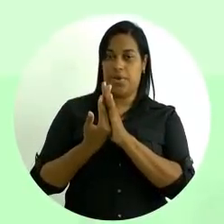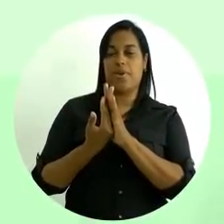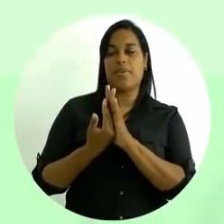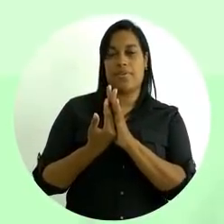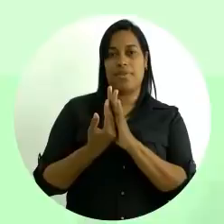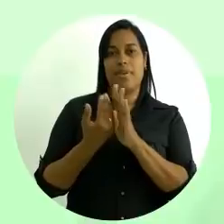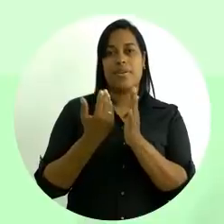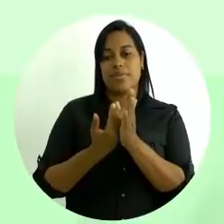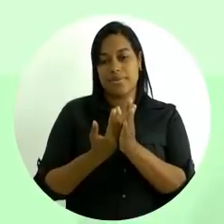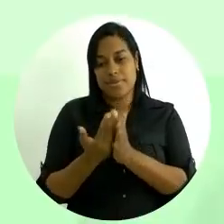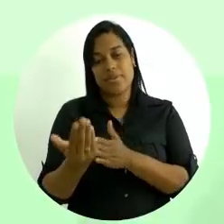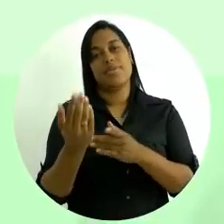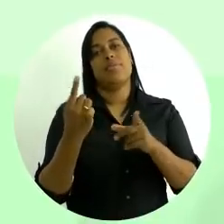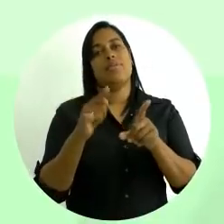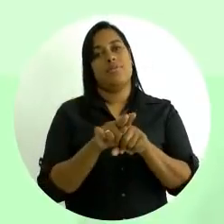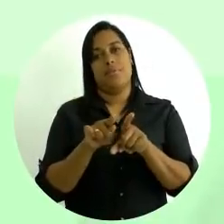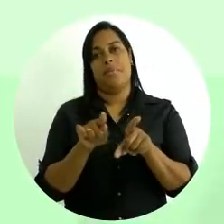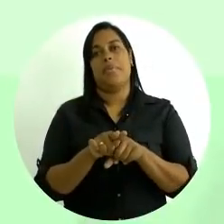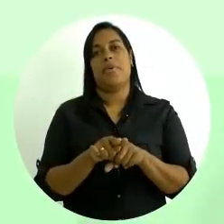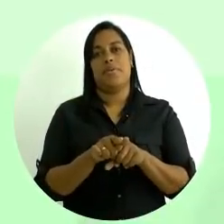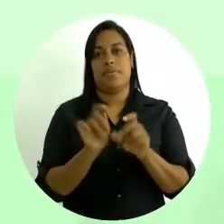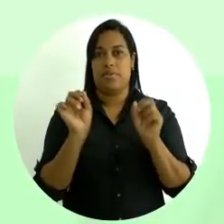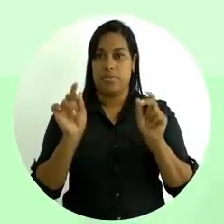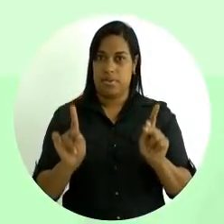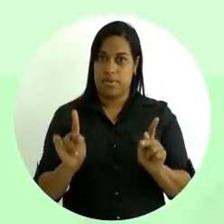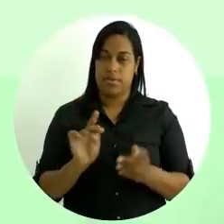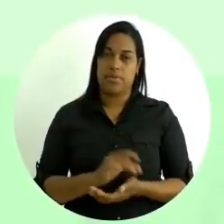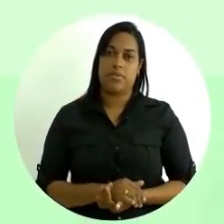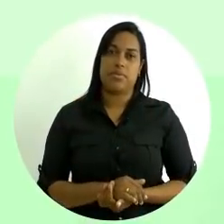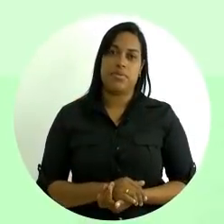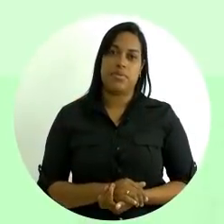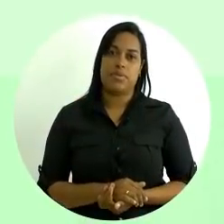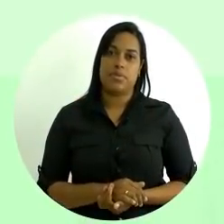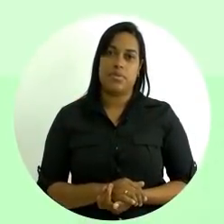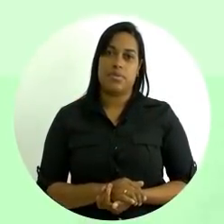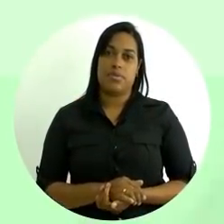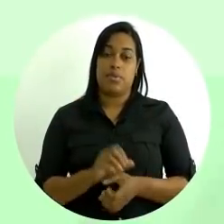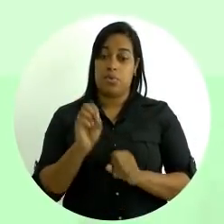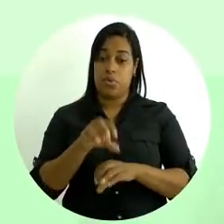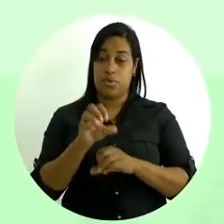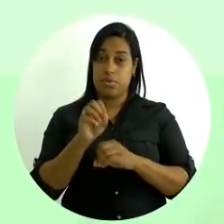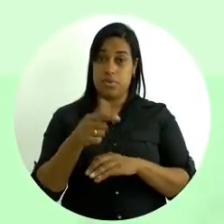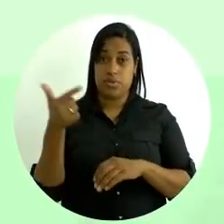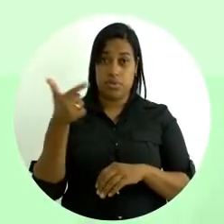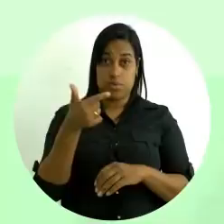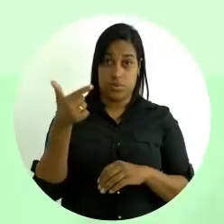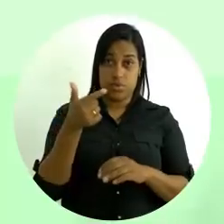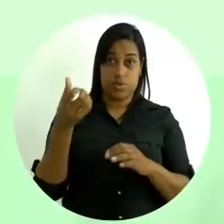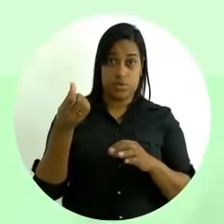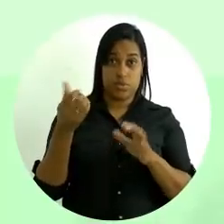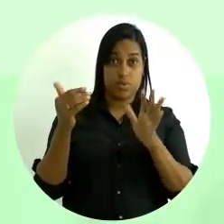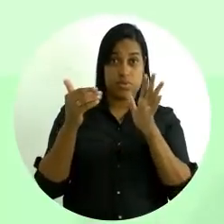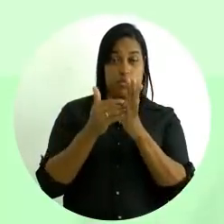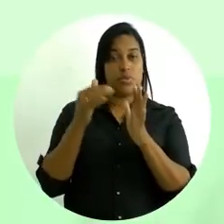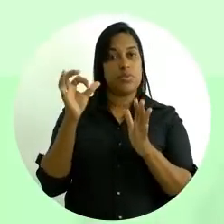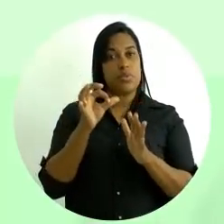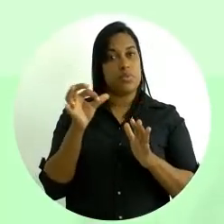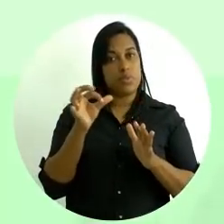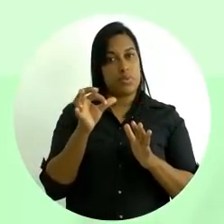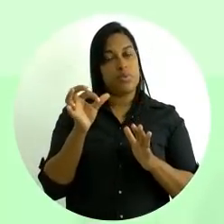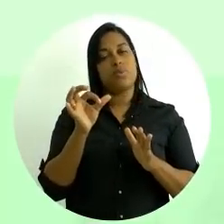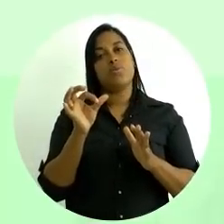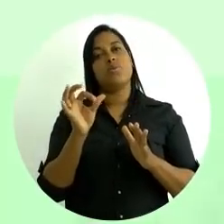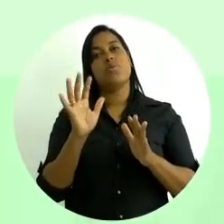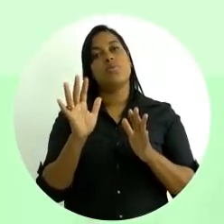4ª série, anos iniciais do ensino fundamental, ok? No ensino fundamental 2, do 6º ao